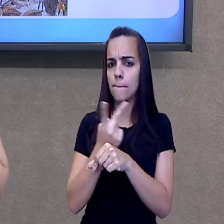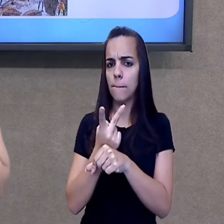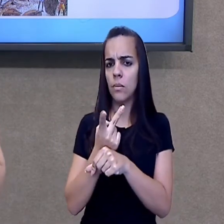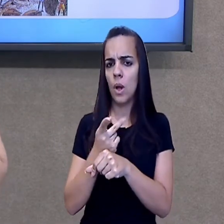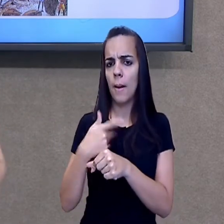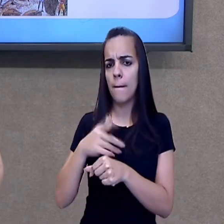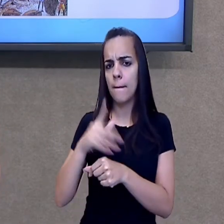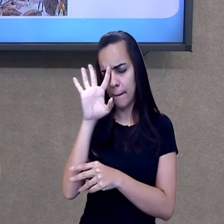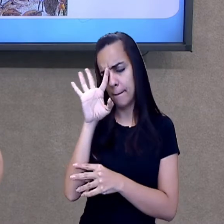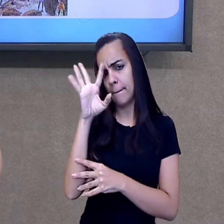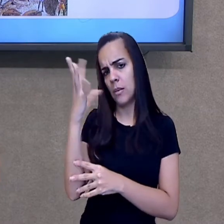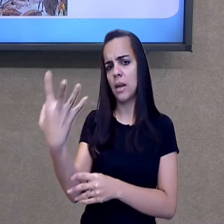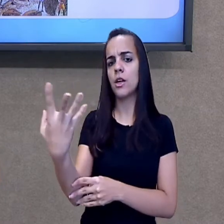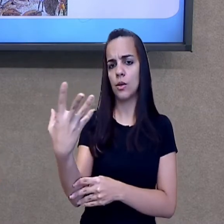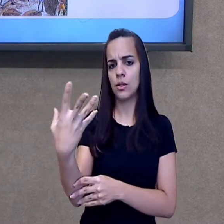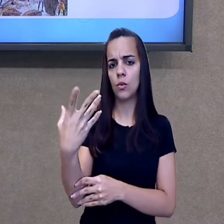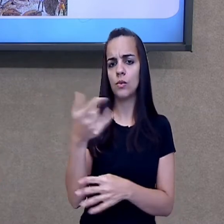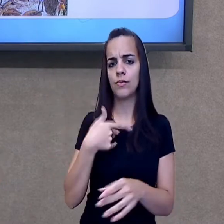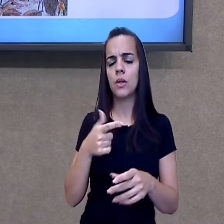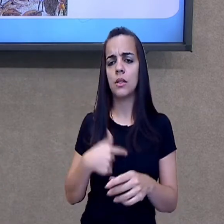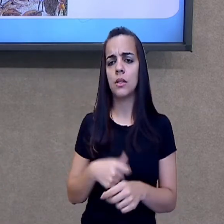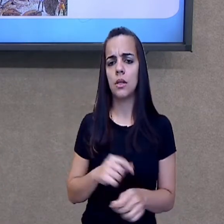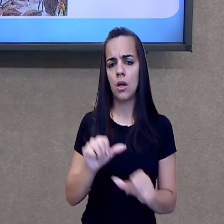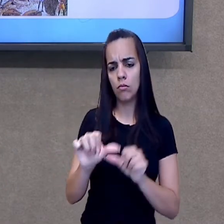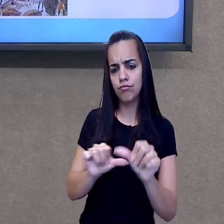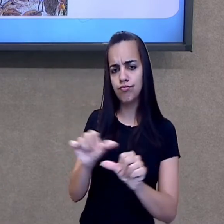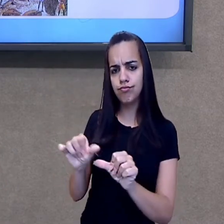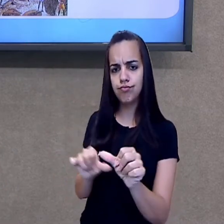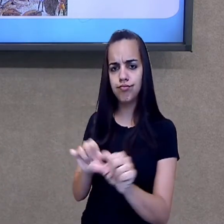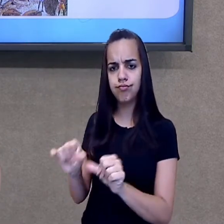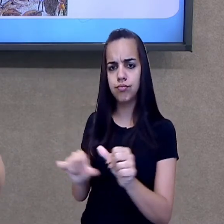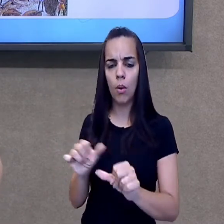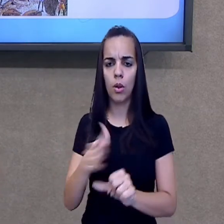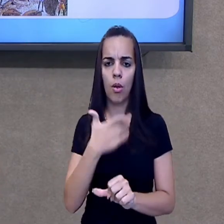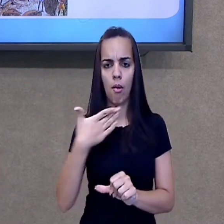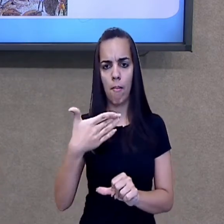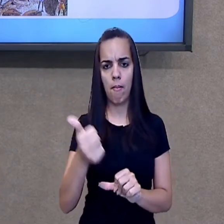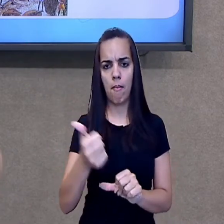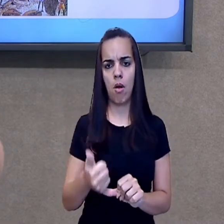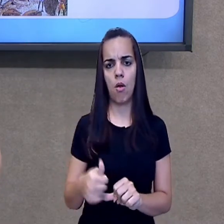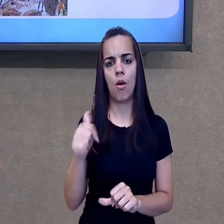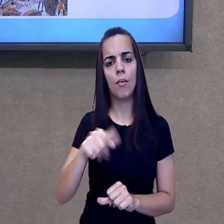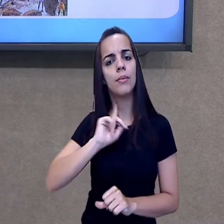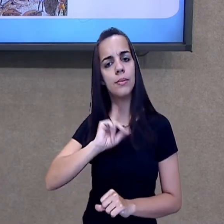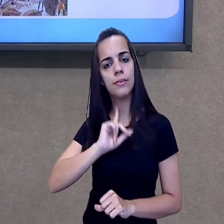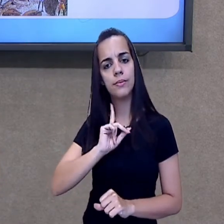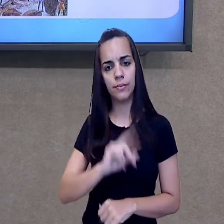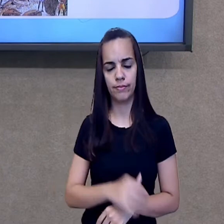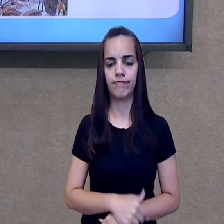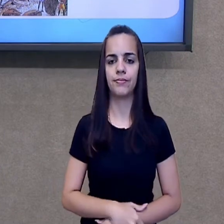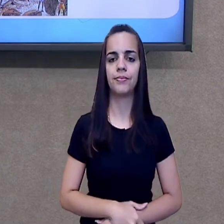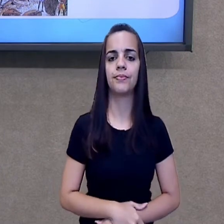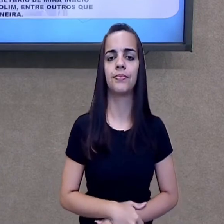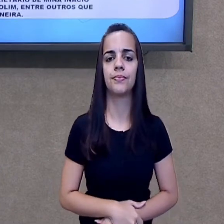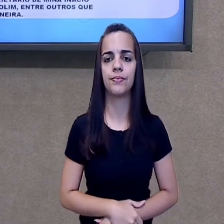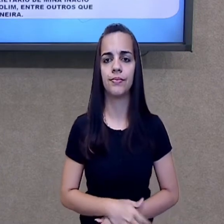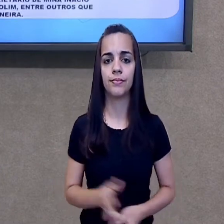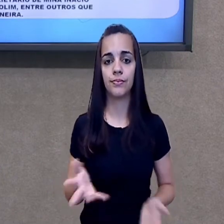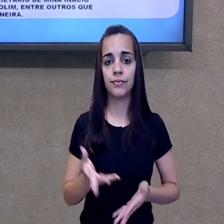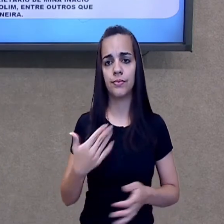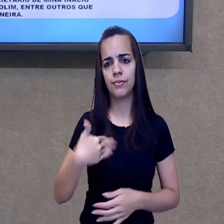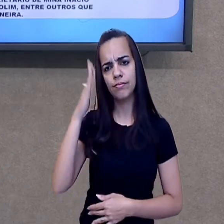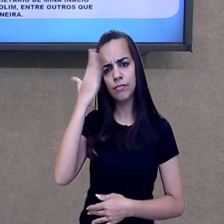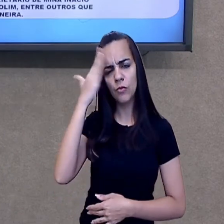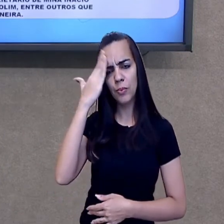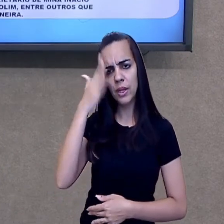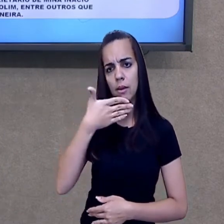resolução definitiva para a situação. Conquistar a independência de Minas Gerais. Vamos entender um pouco